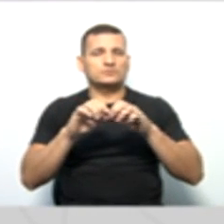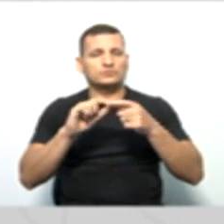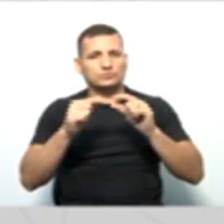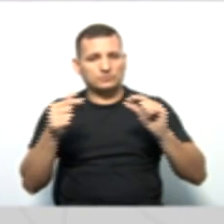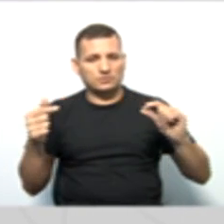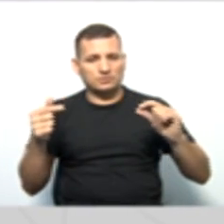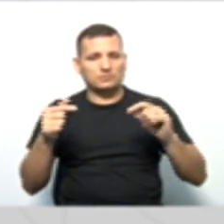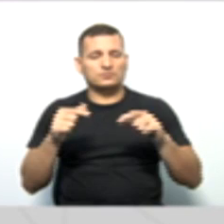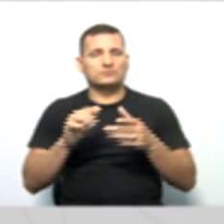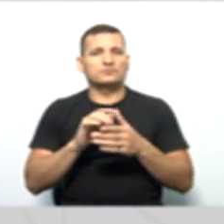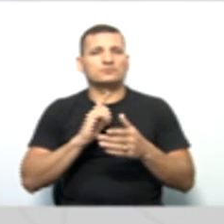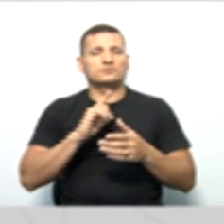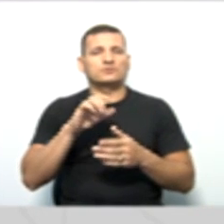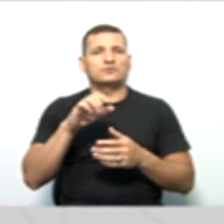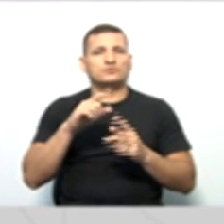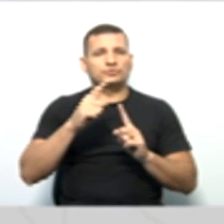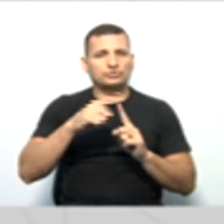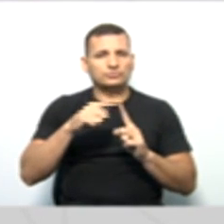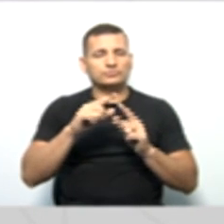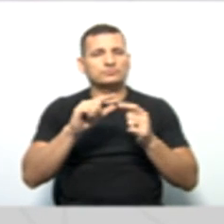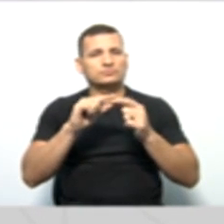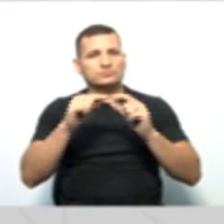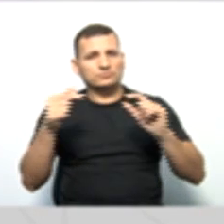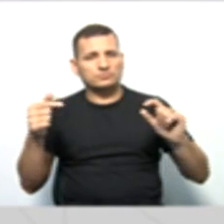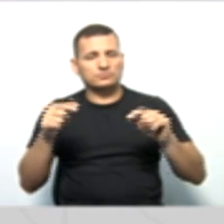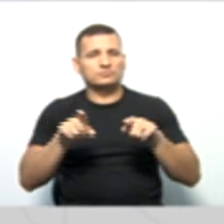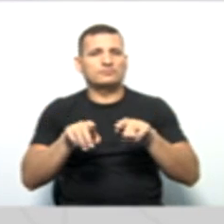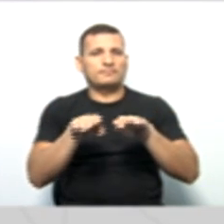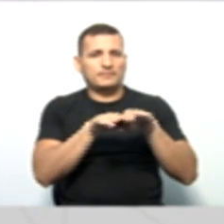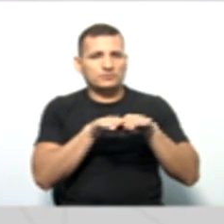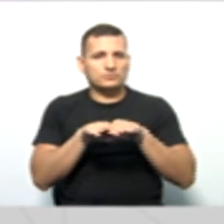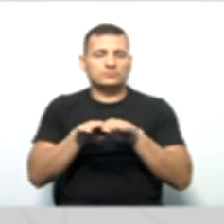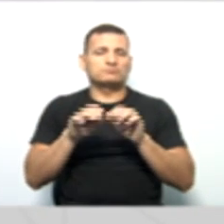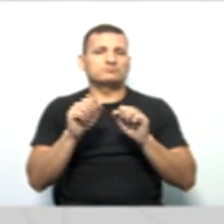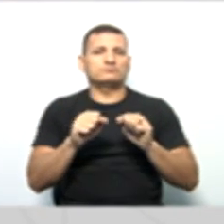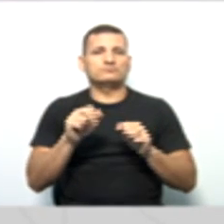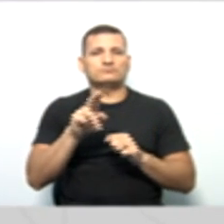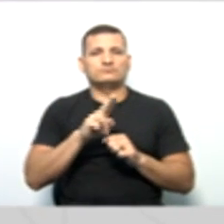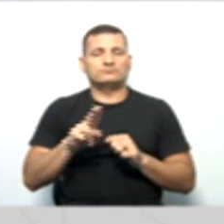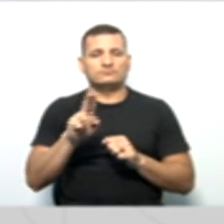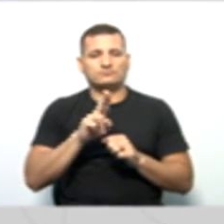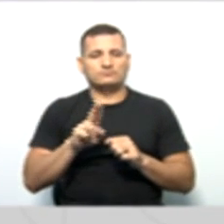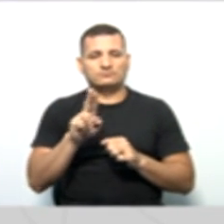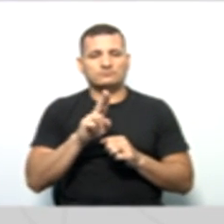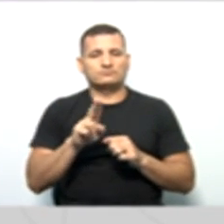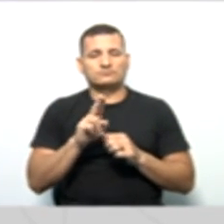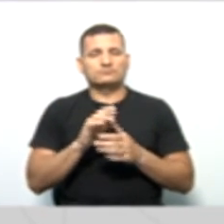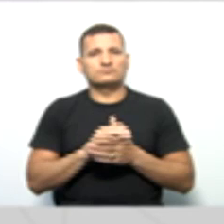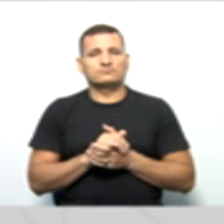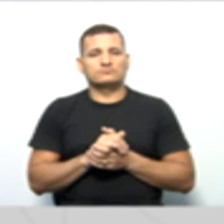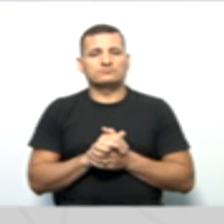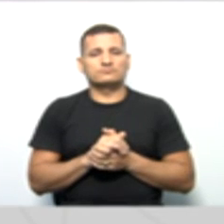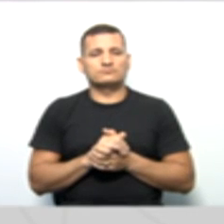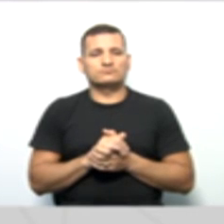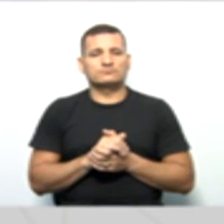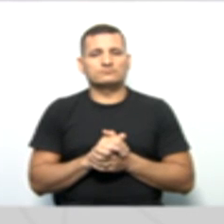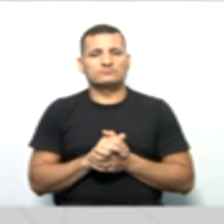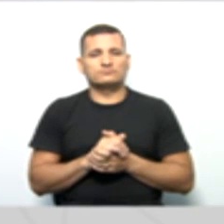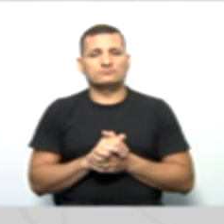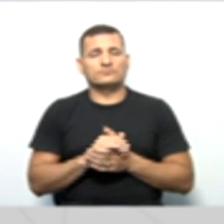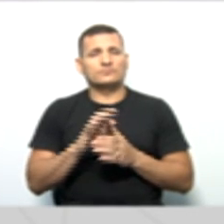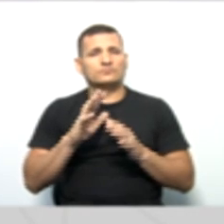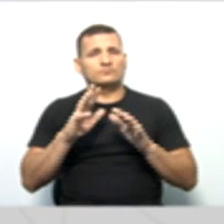arquiteturais e os padrões que a gente pode estar utilizando, tá bom? E isso tudo em relação